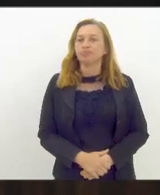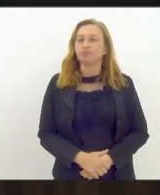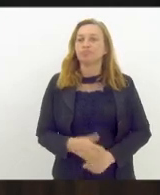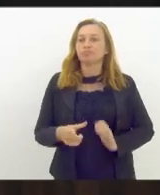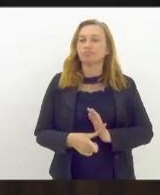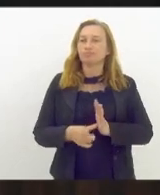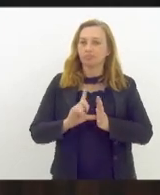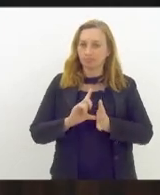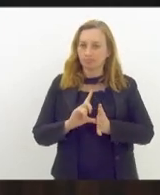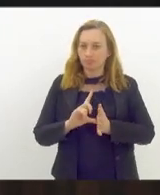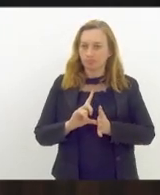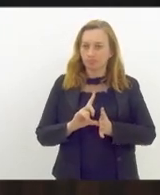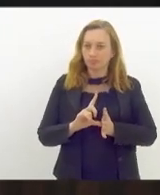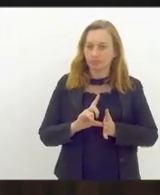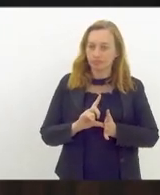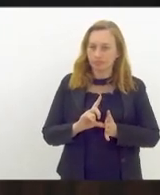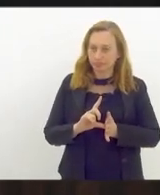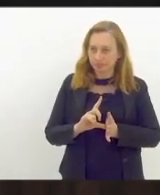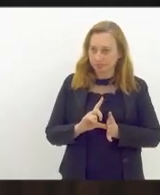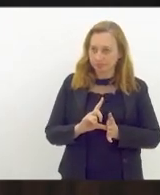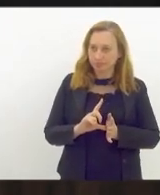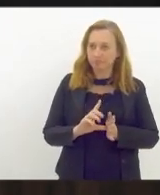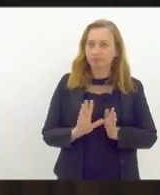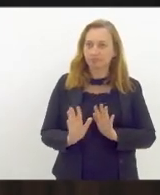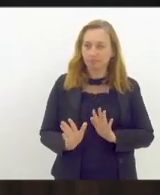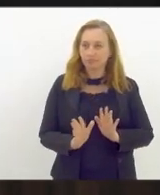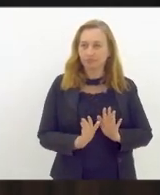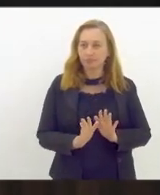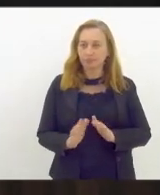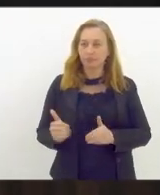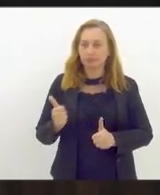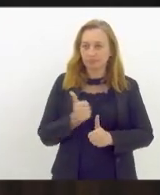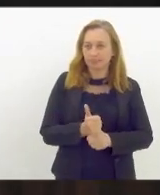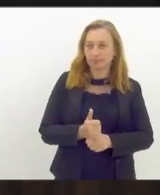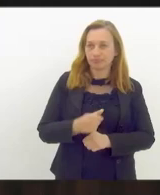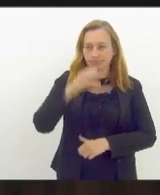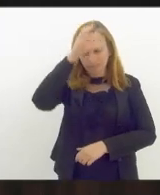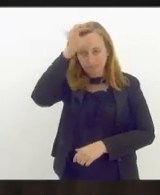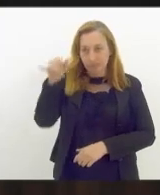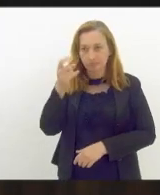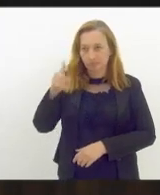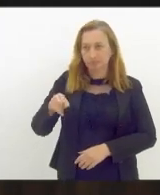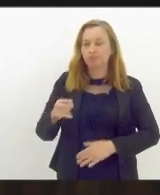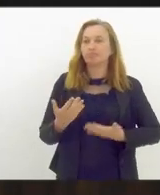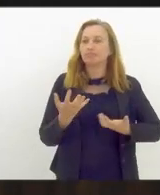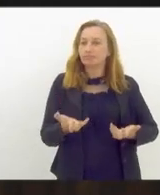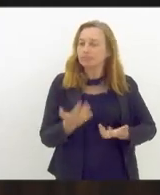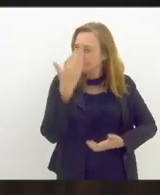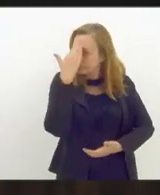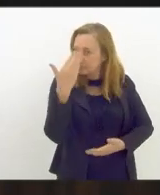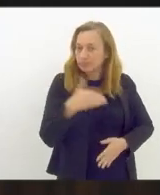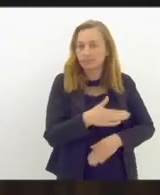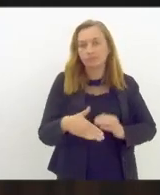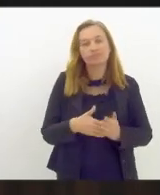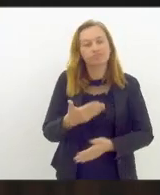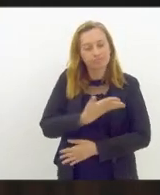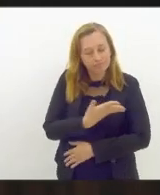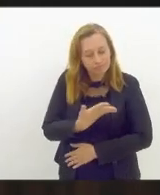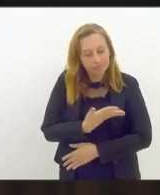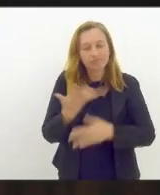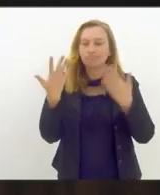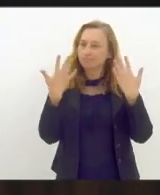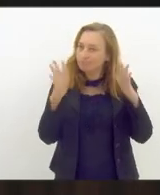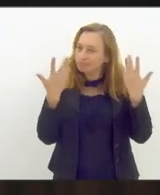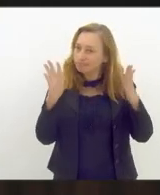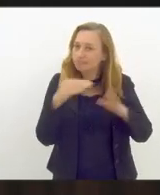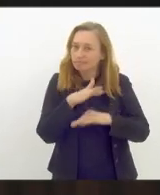Antes de passar só a presidência para a Tia Ju, queria agradecer a todos os colegas e parabenizar